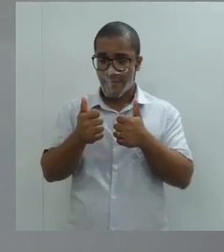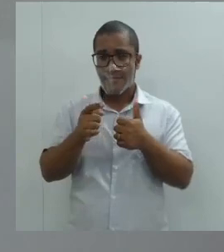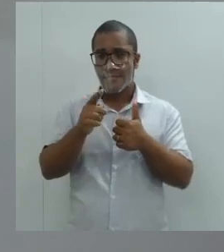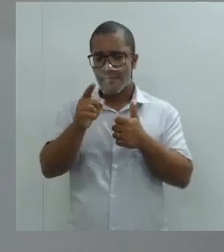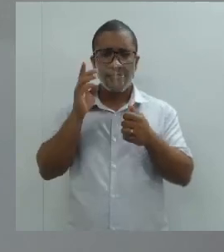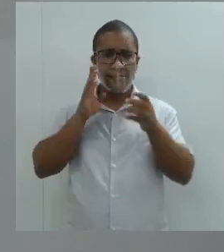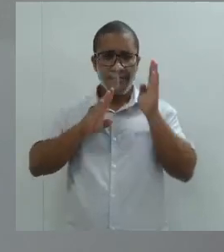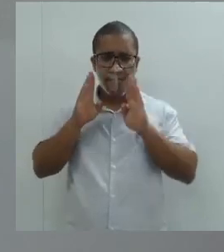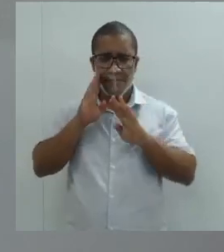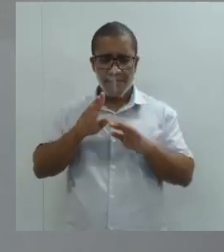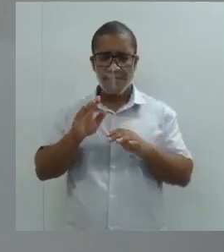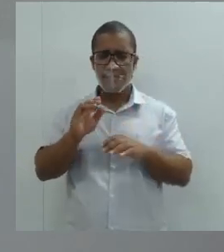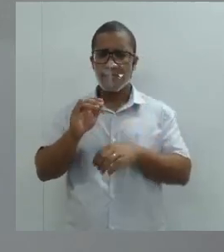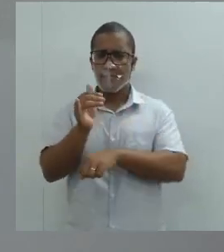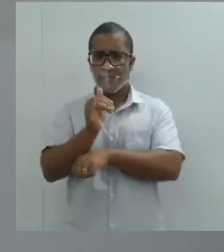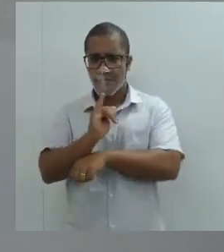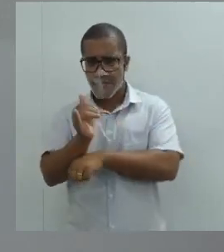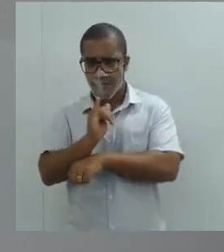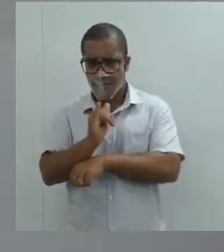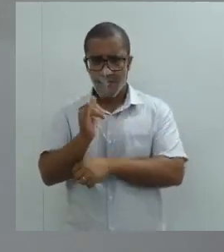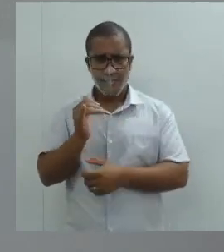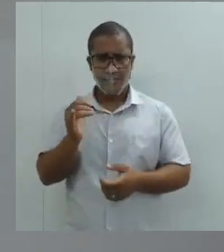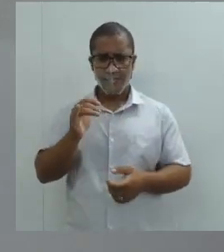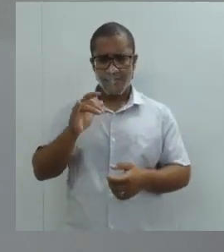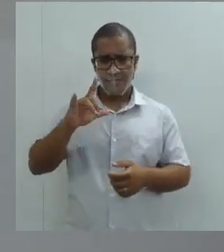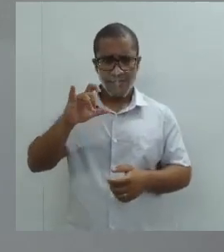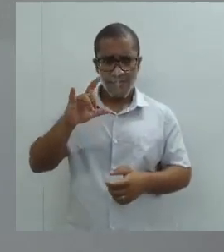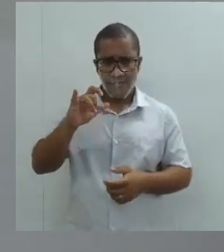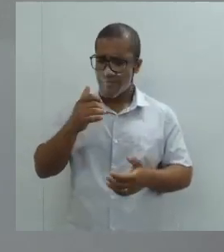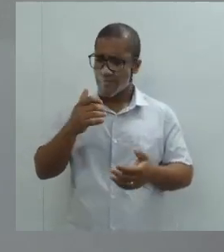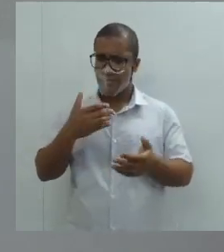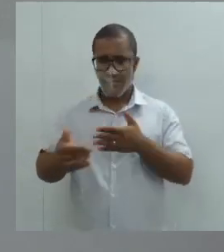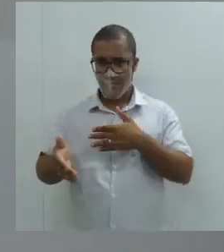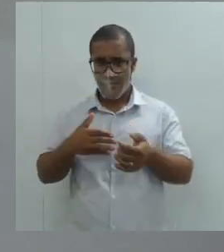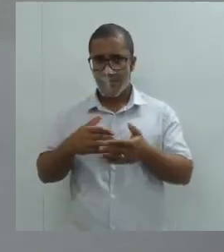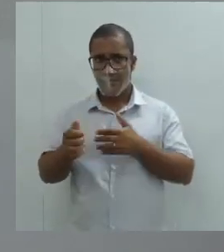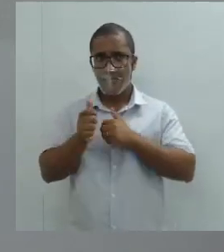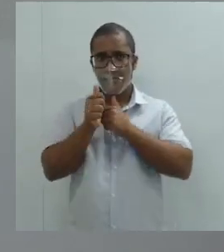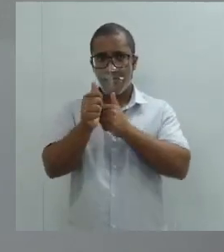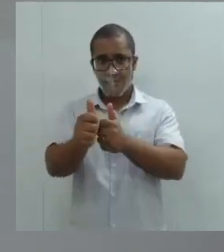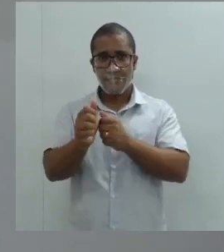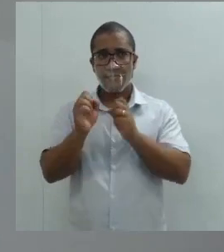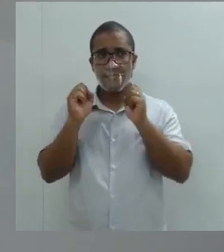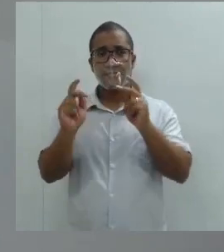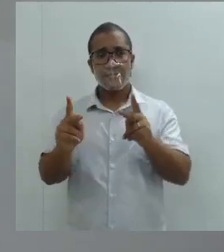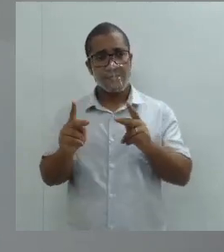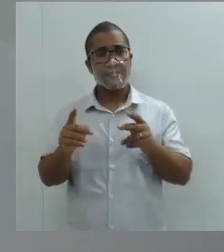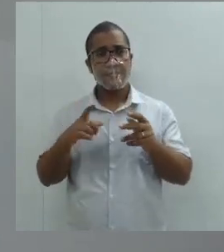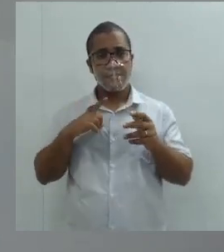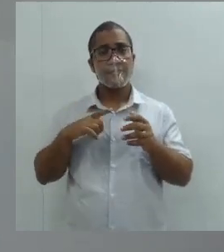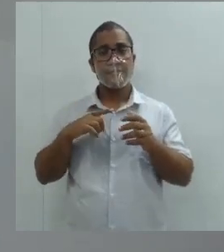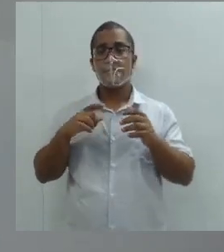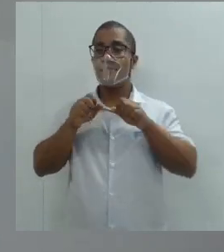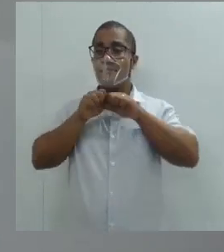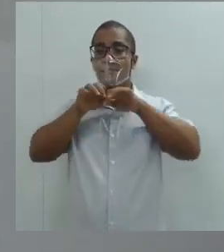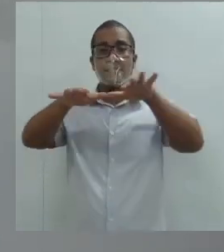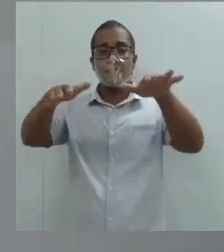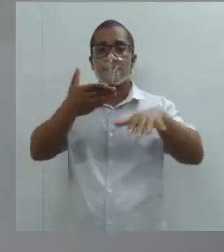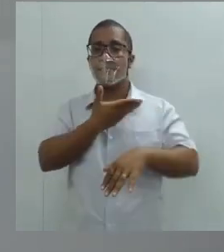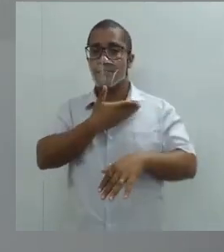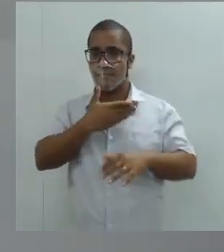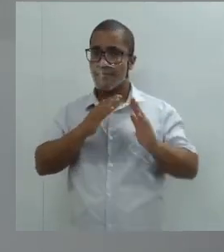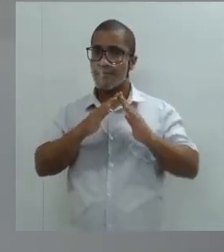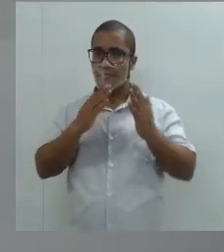no Facebook, YouTube ou no Instagram. Segue aí EducaPE, deixa seu like, compartilha com os amigos da escola